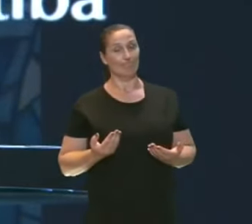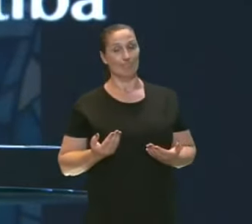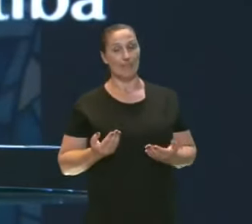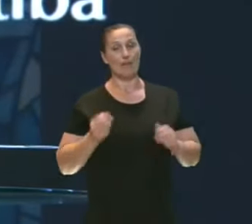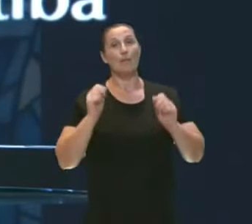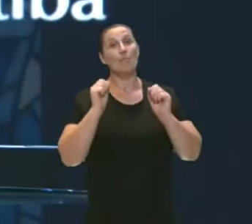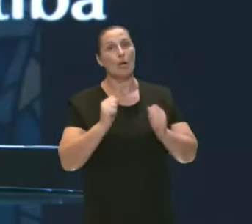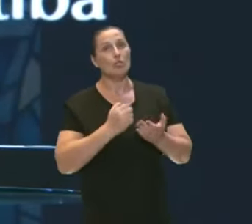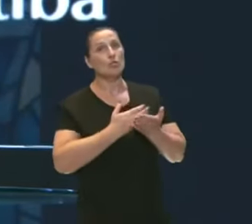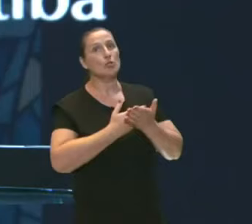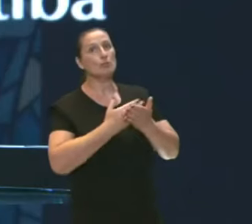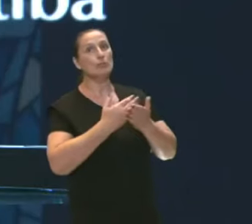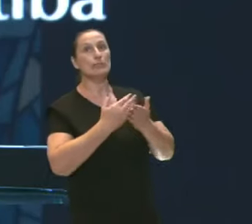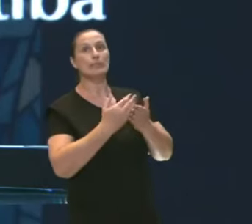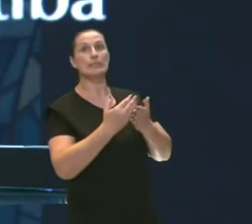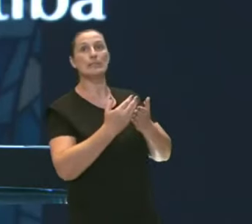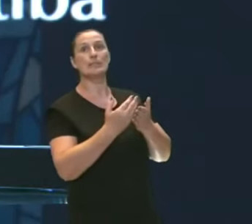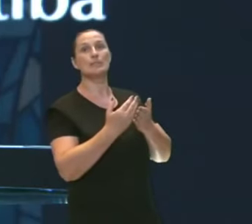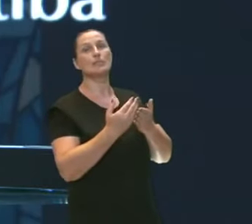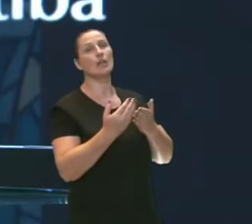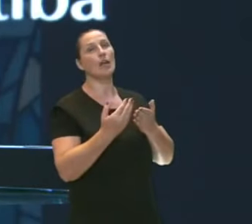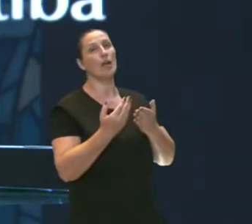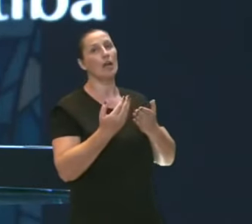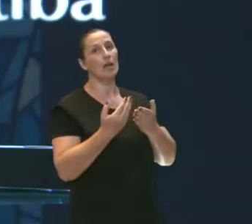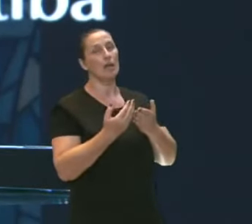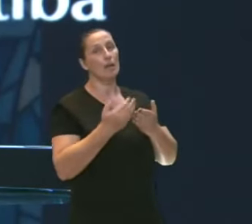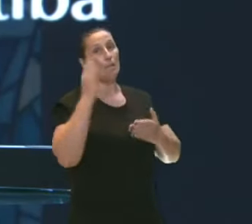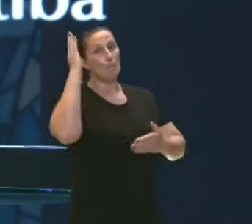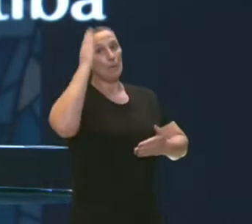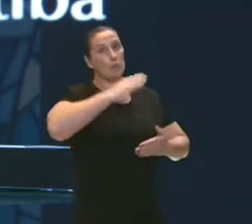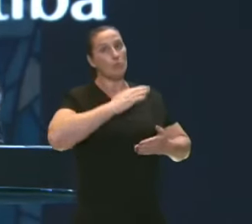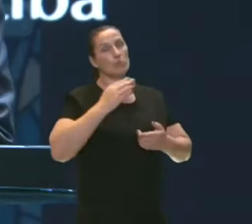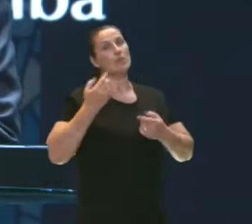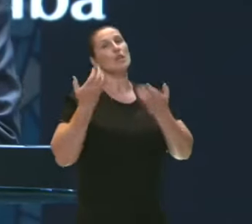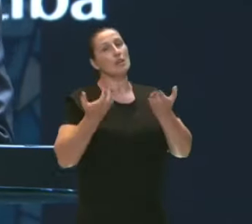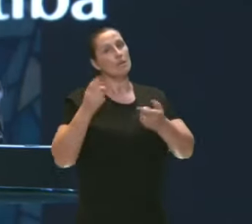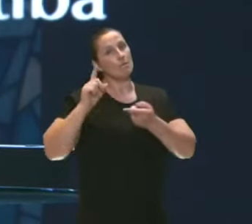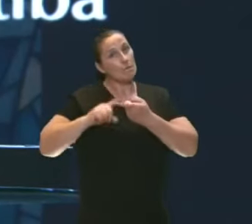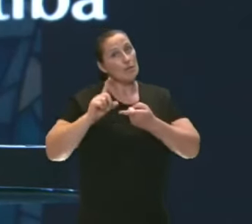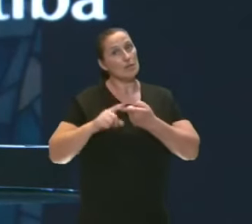pode começar a agir com uma mão pesada sobre nós, querendo se vingar,